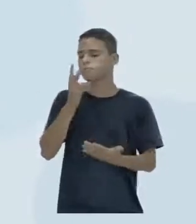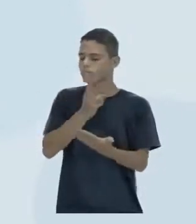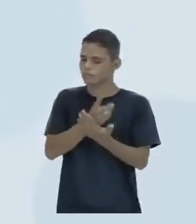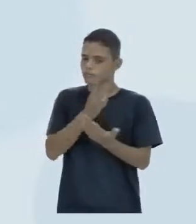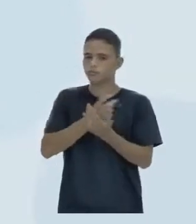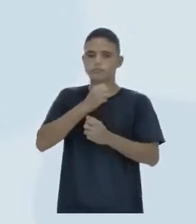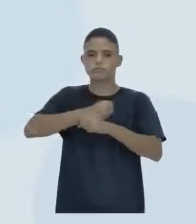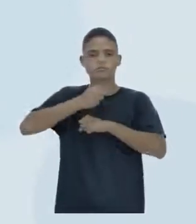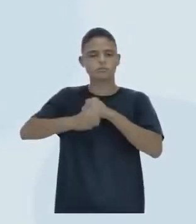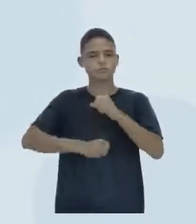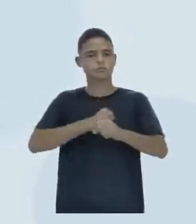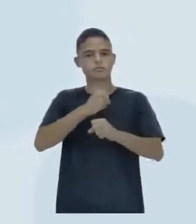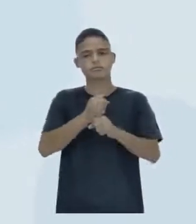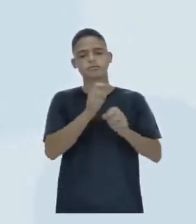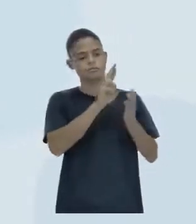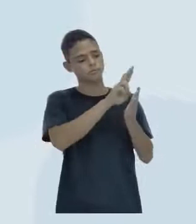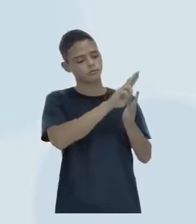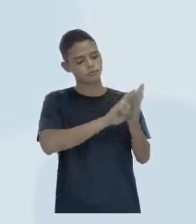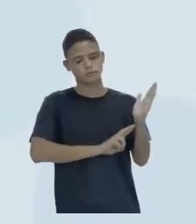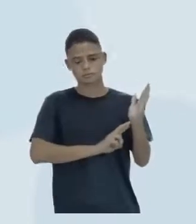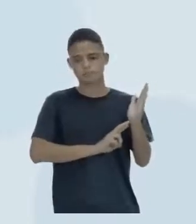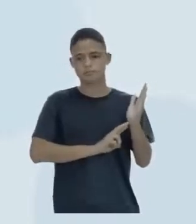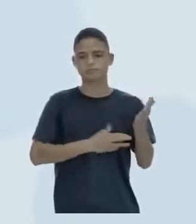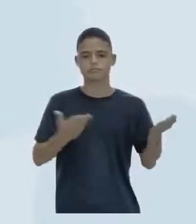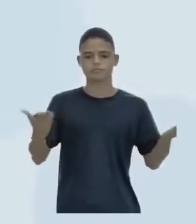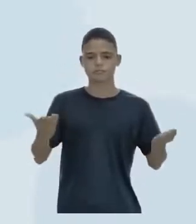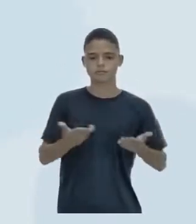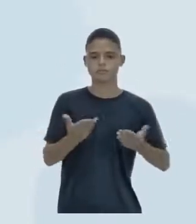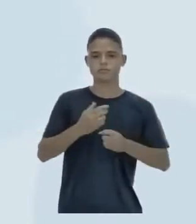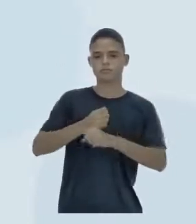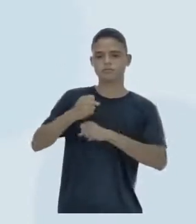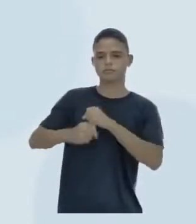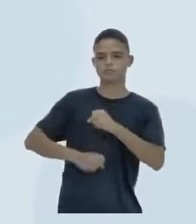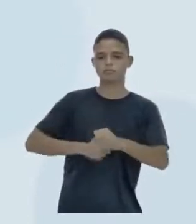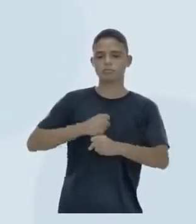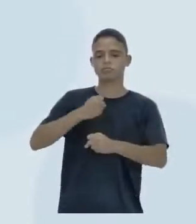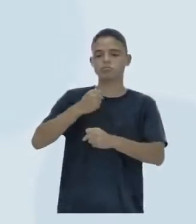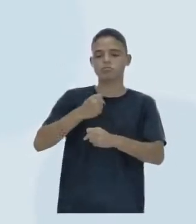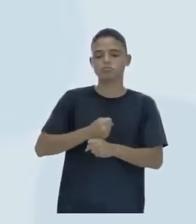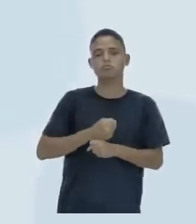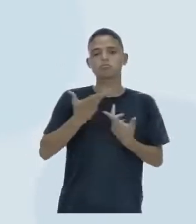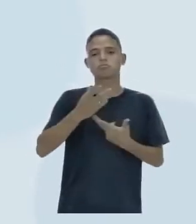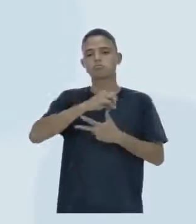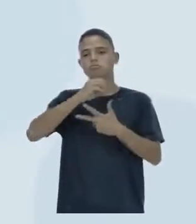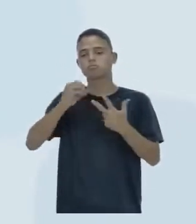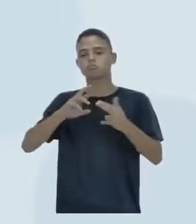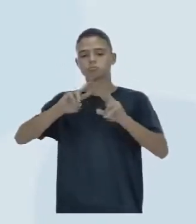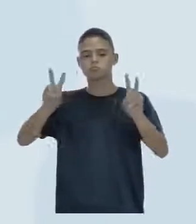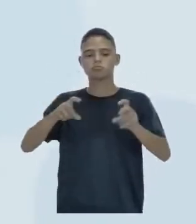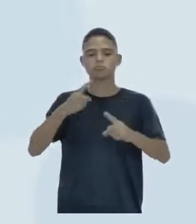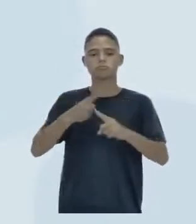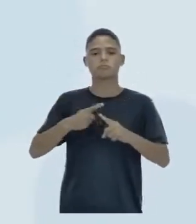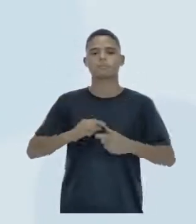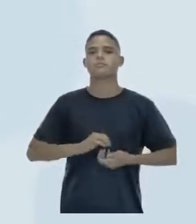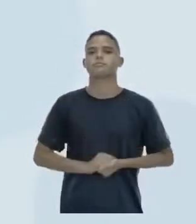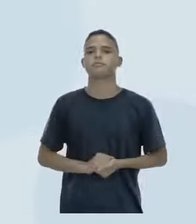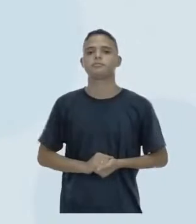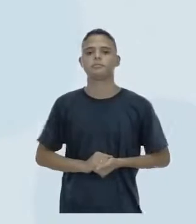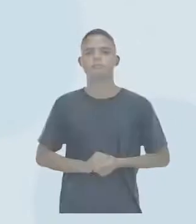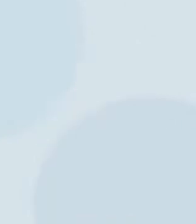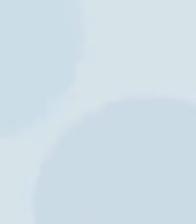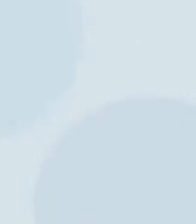redação. E toda redação tem um tema. Qual será o tema deste ano? E por que logo este tema? 1 minuto, já voltamos.